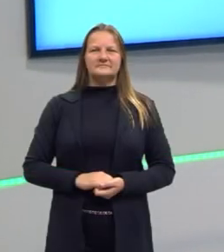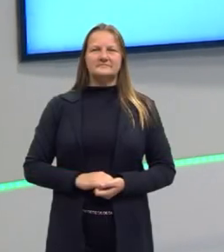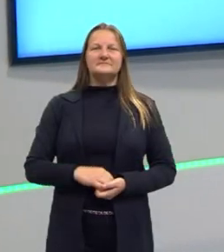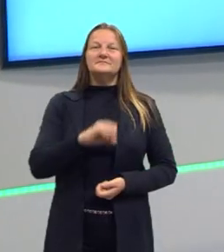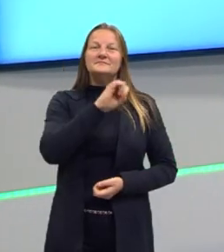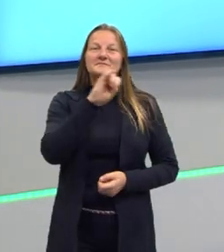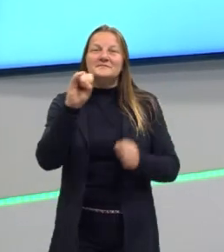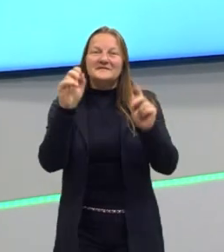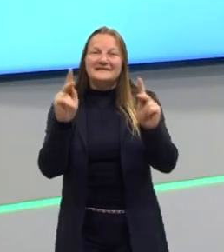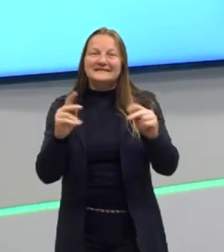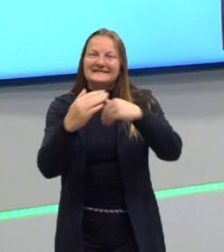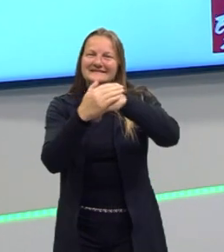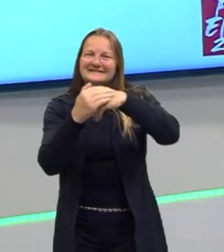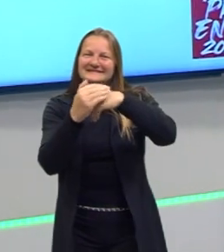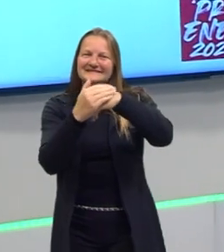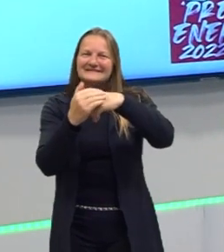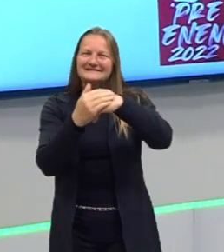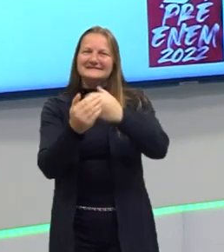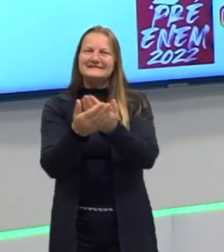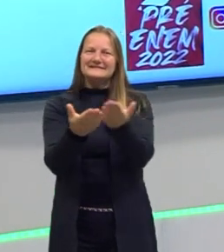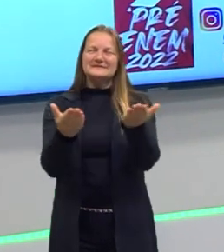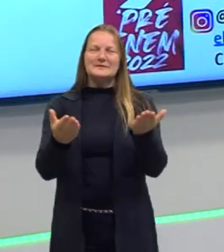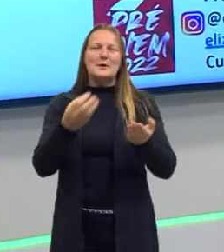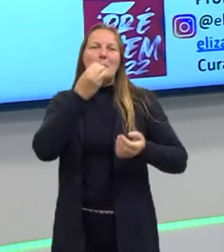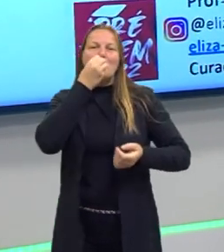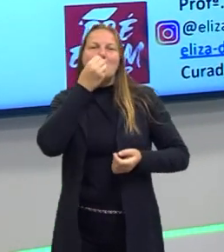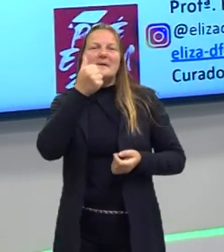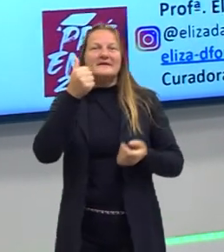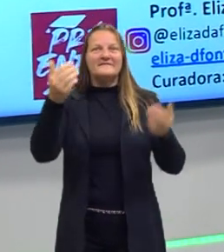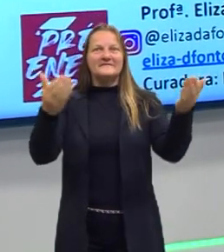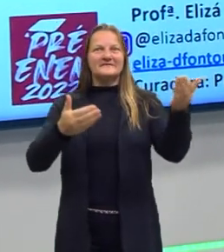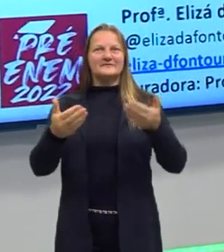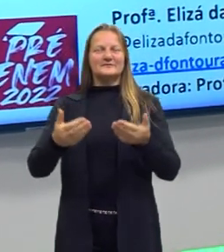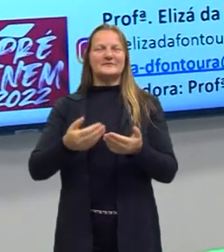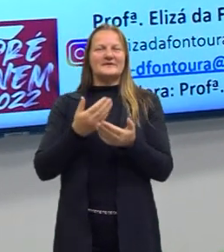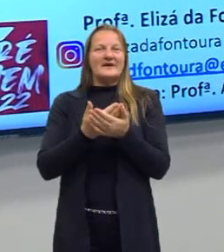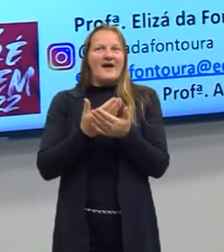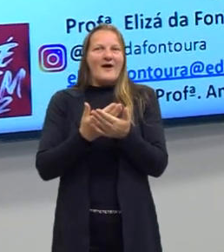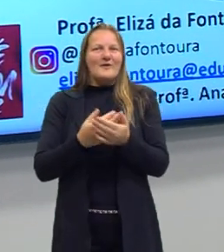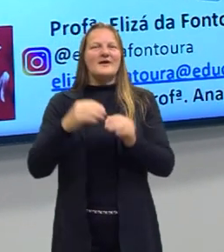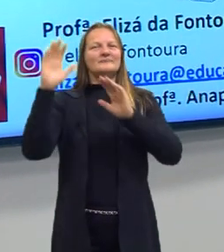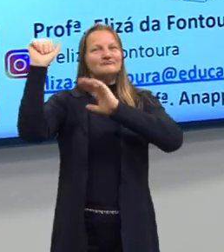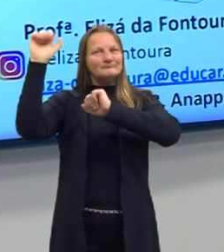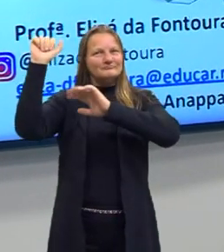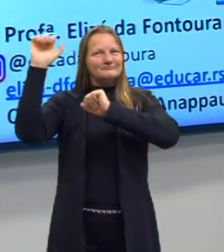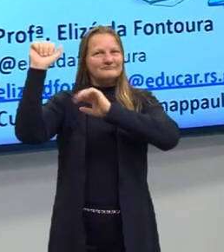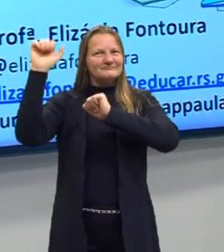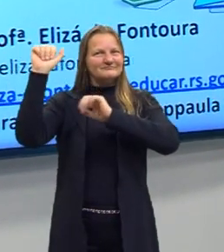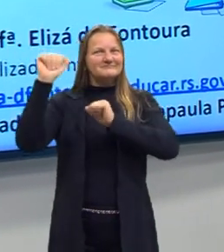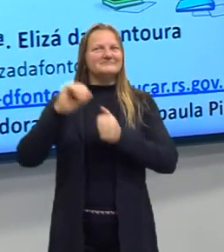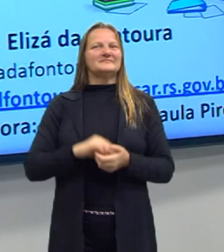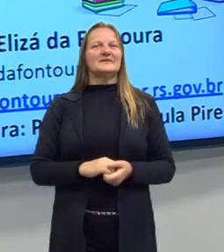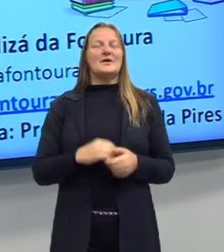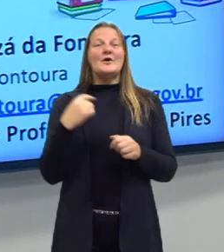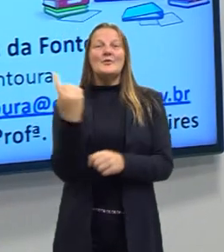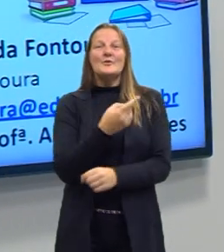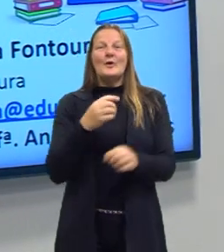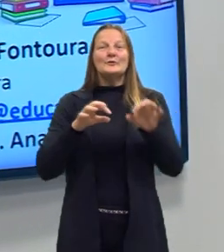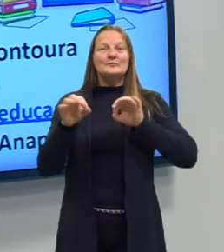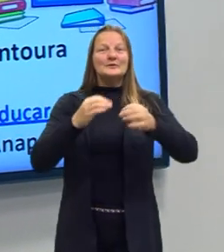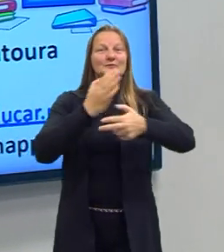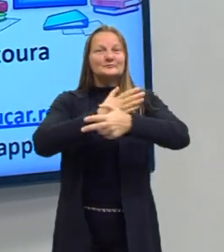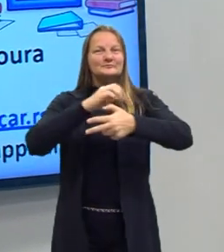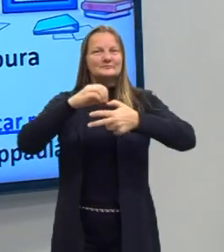a Anna carinho bem-vindo a mais uma aula de língua espanhola do nosso